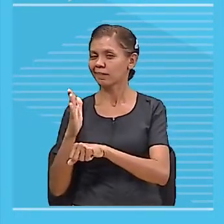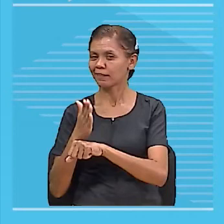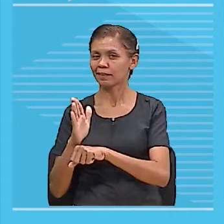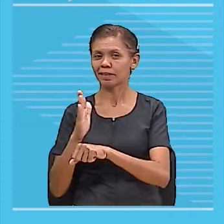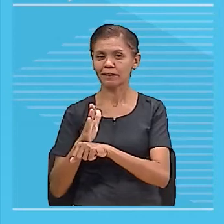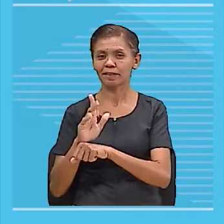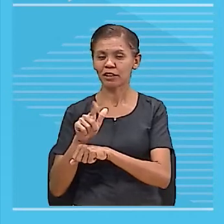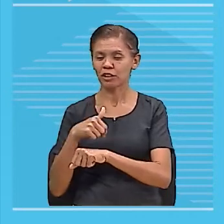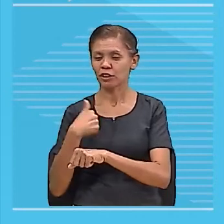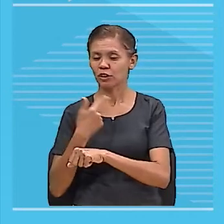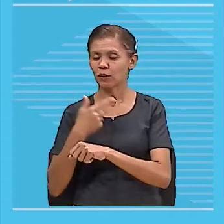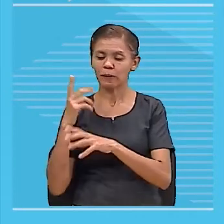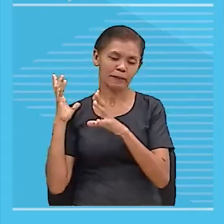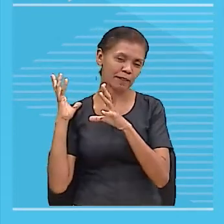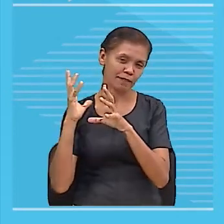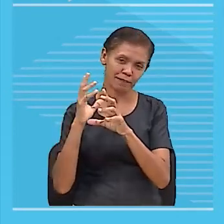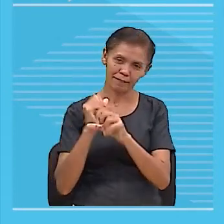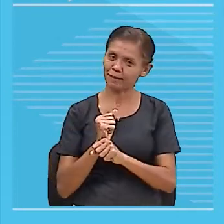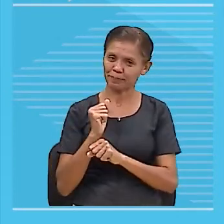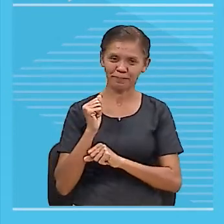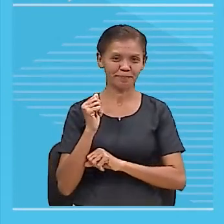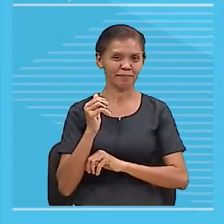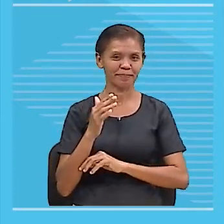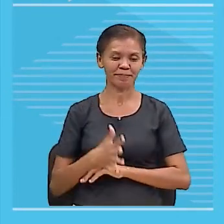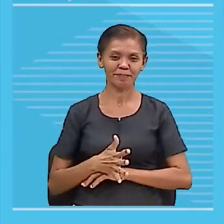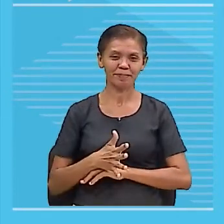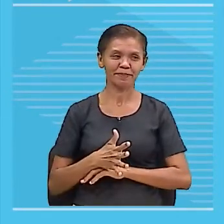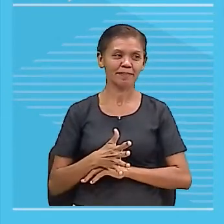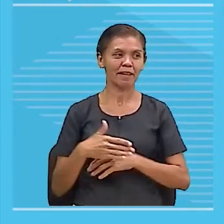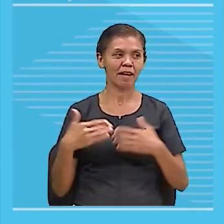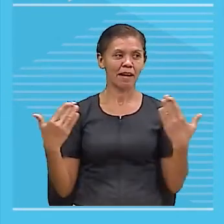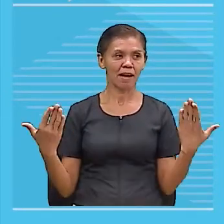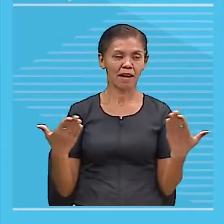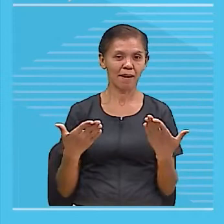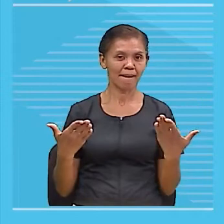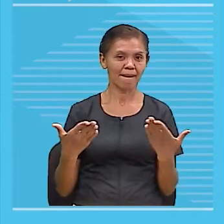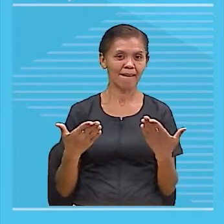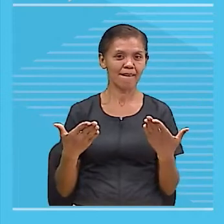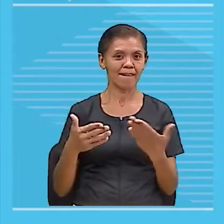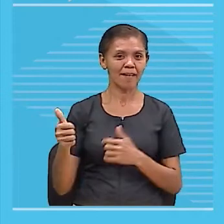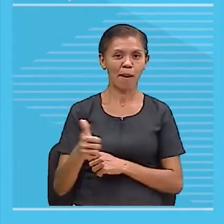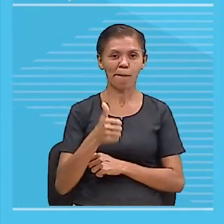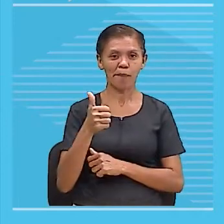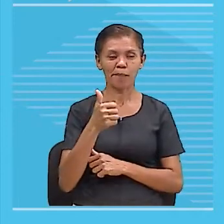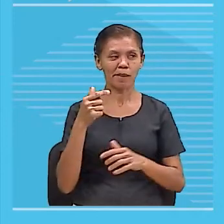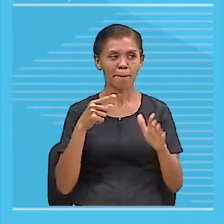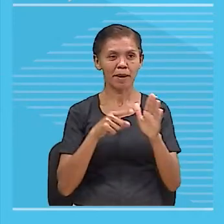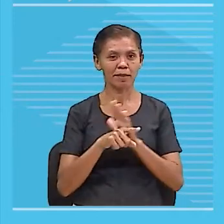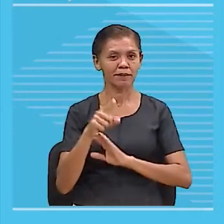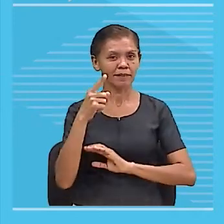já relembrou um pouquinho da aula passada. E aí a gente tem aqui a nossa primeira atividadezinha na